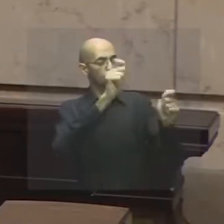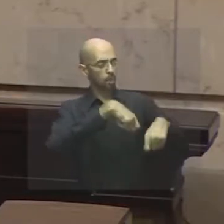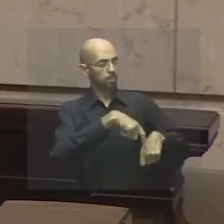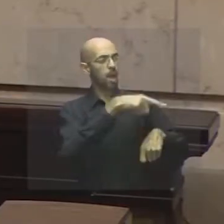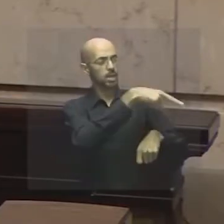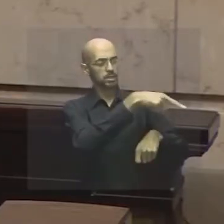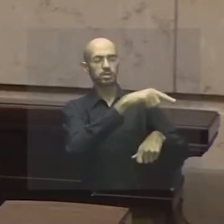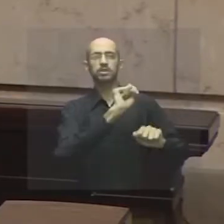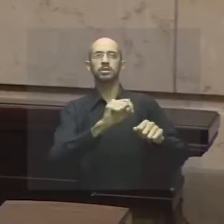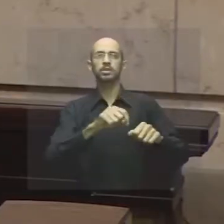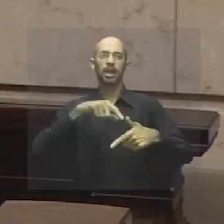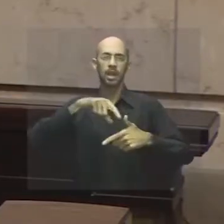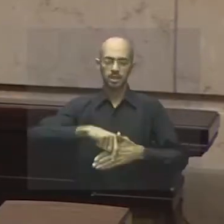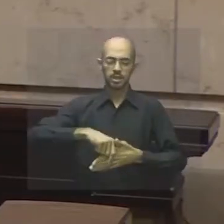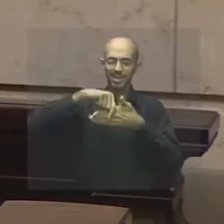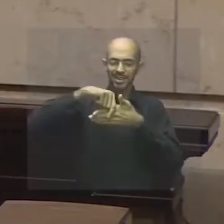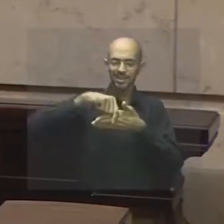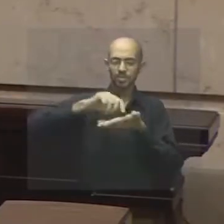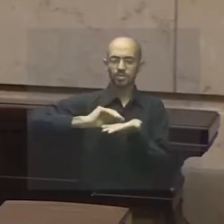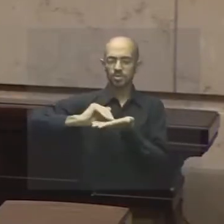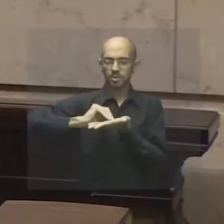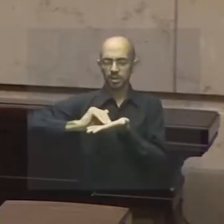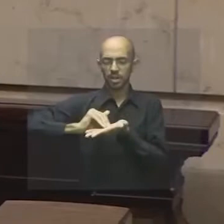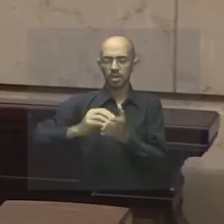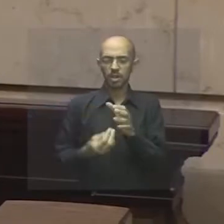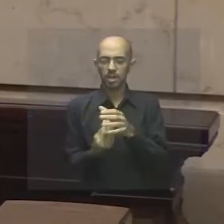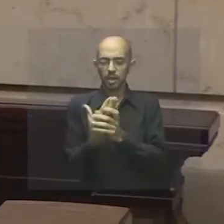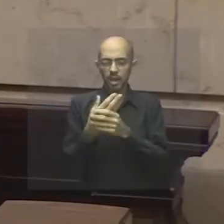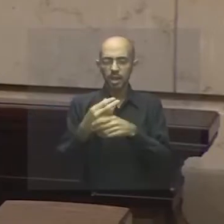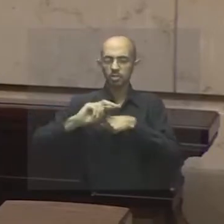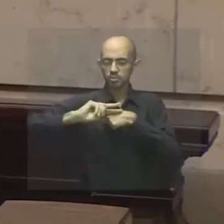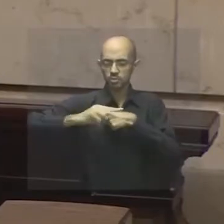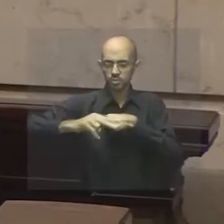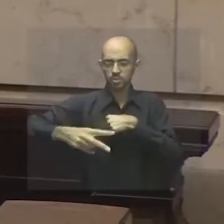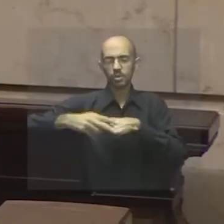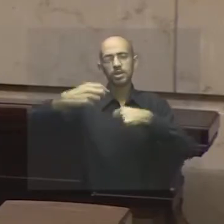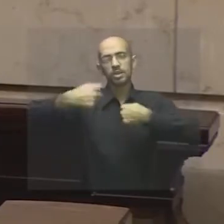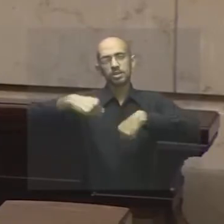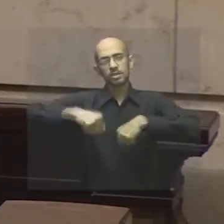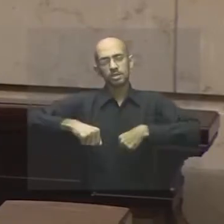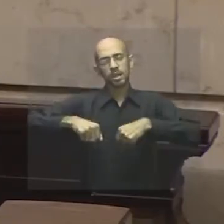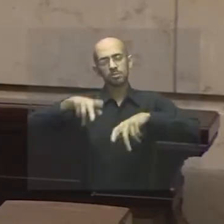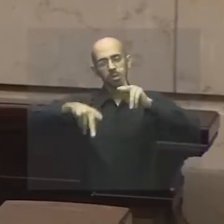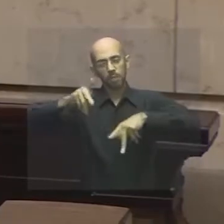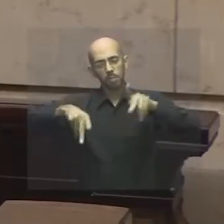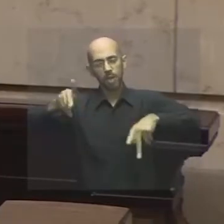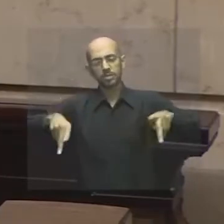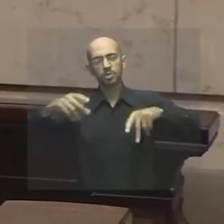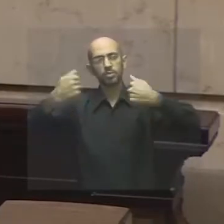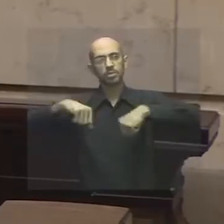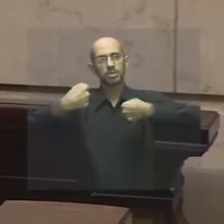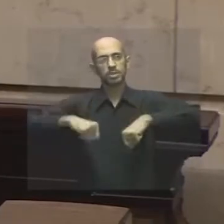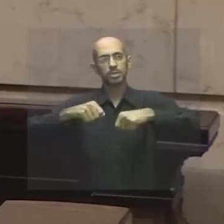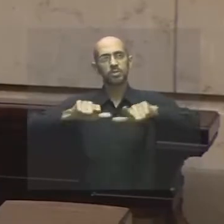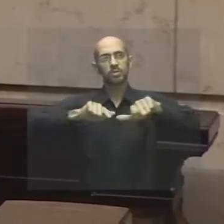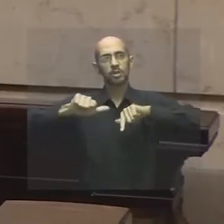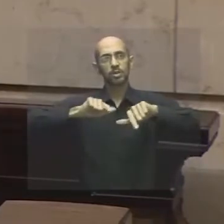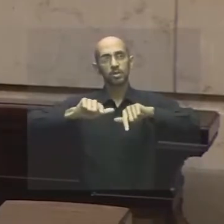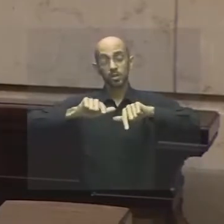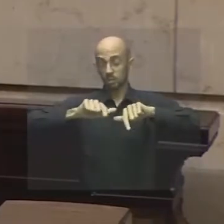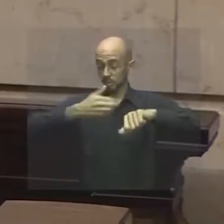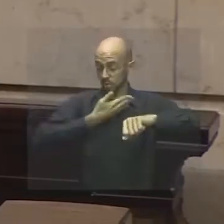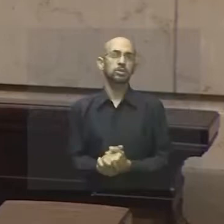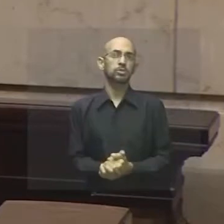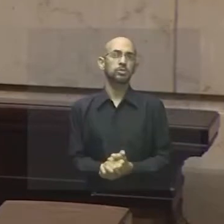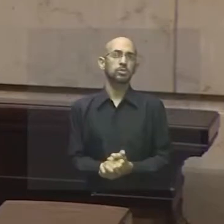da secretaria, gerando os resultados necessários para a população que precisa do transporte público, o que não